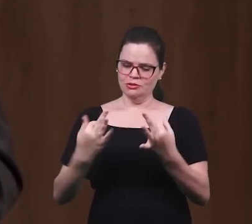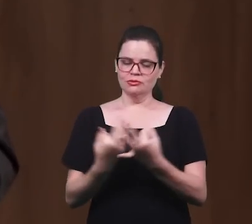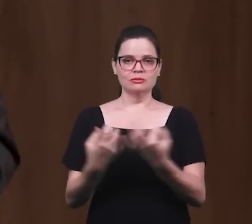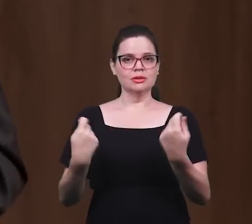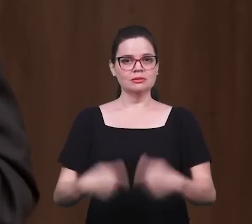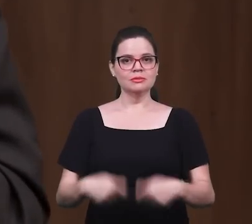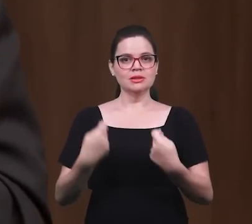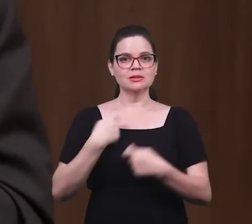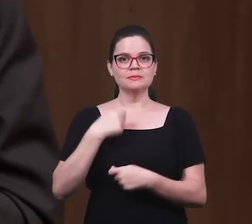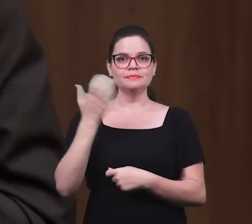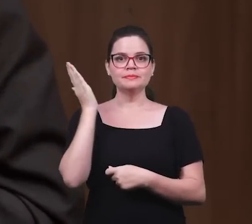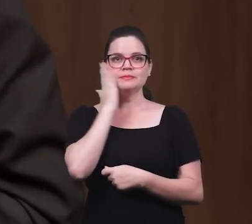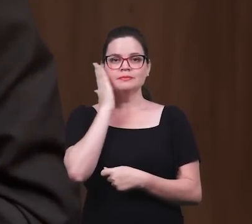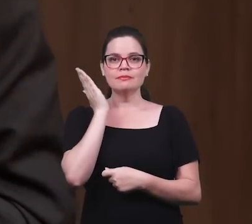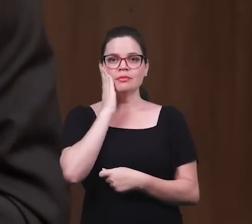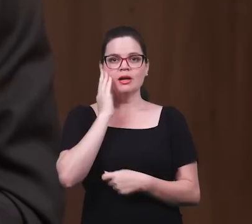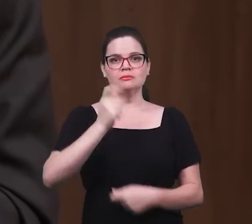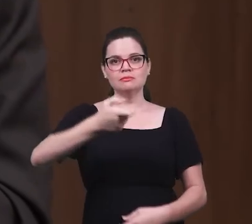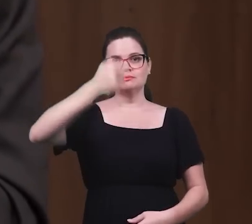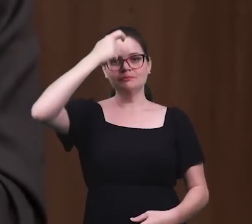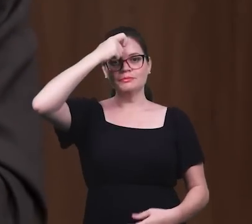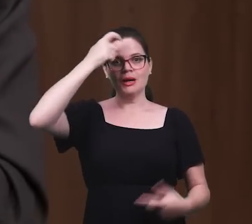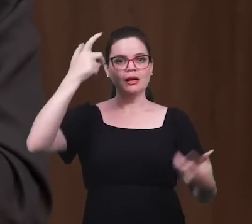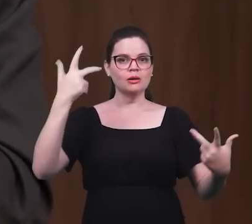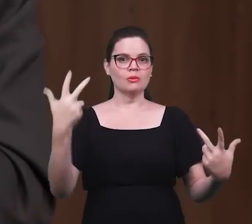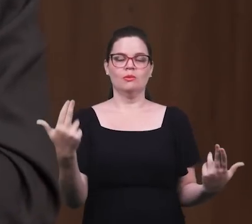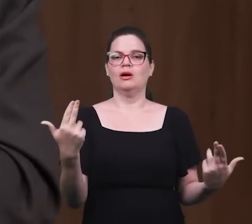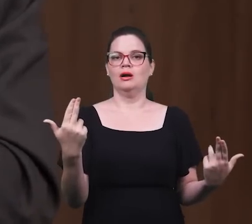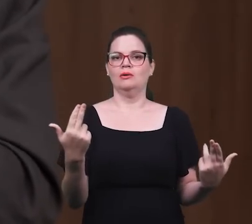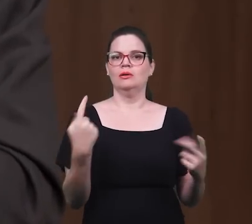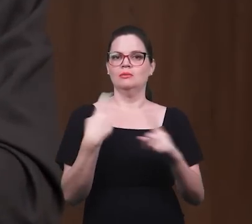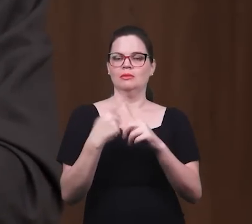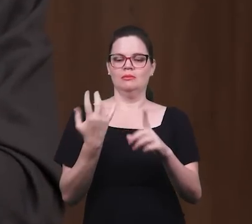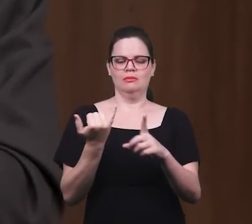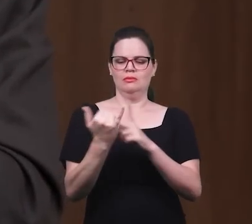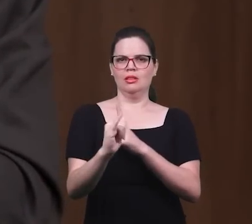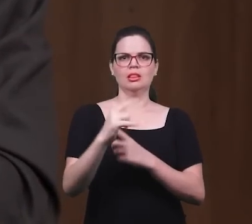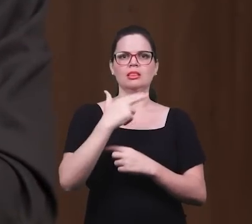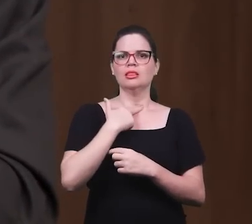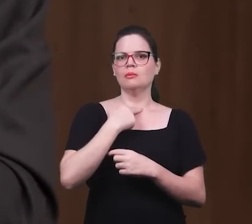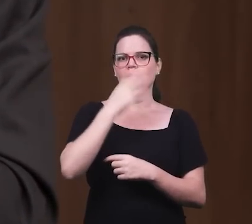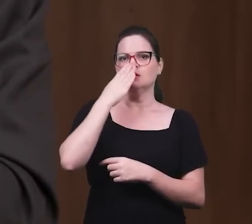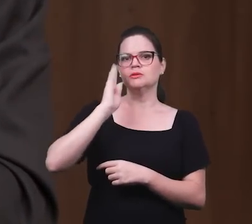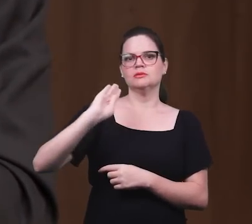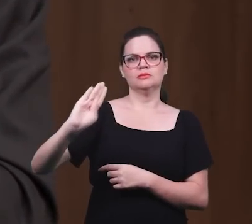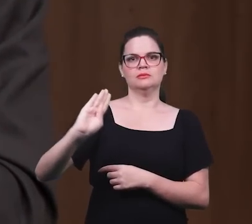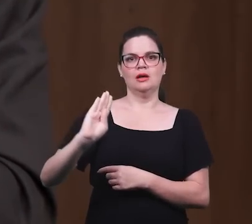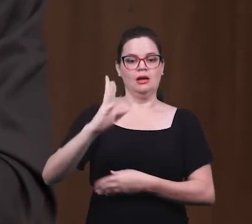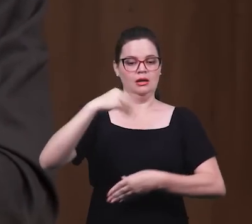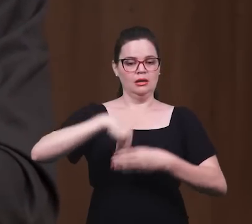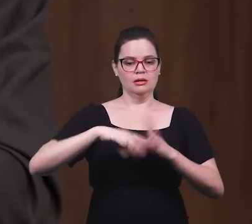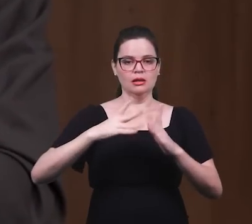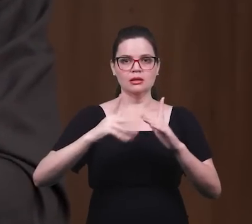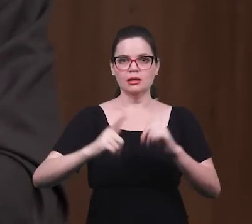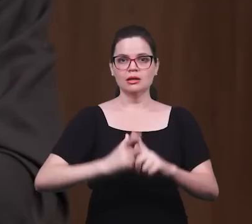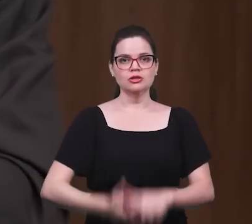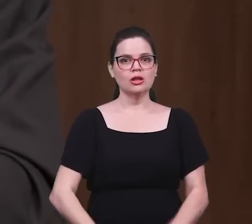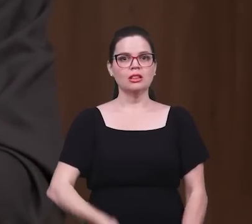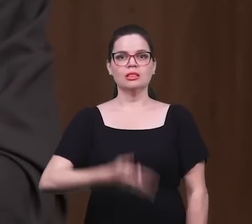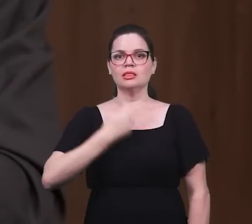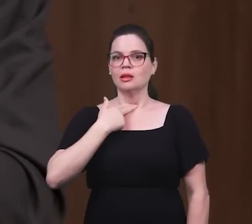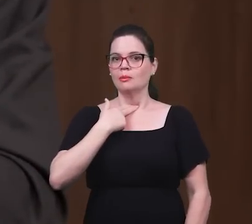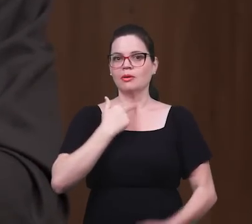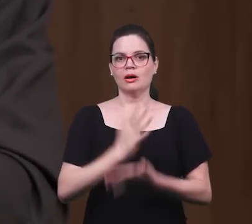muita consciência, a mesma consciência de Obadias. A profecia não pode morrer na igreja. A profecia